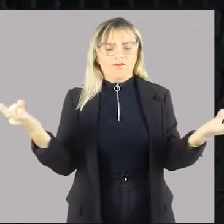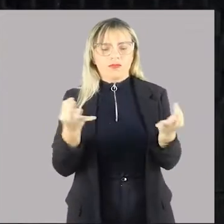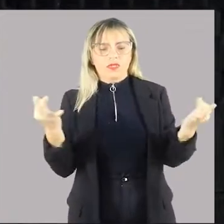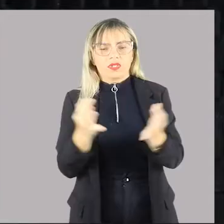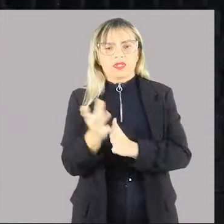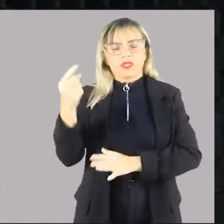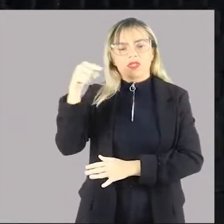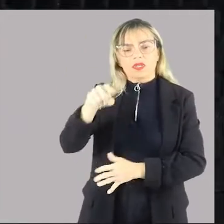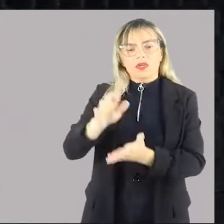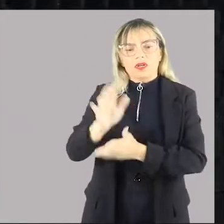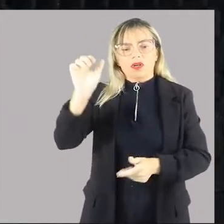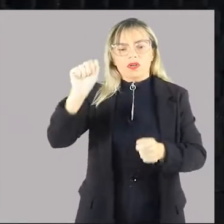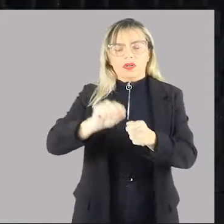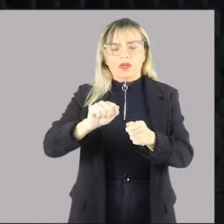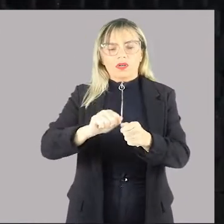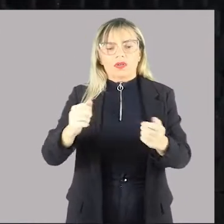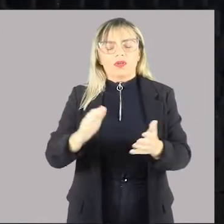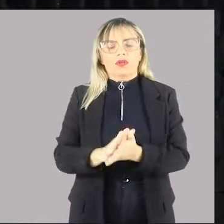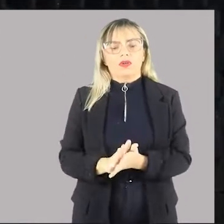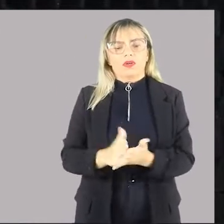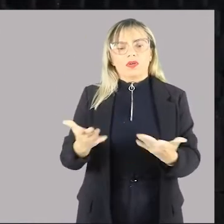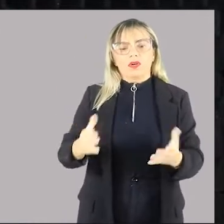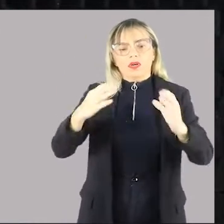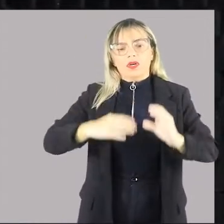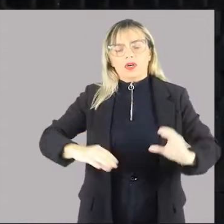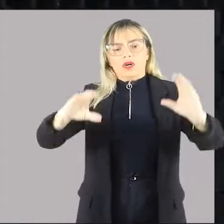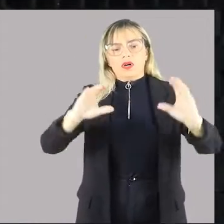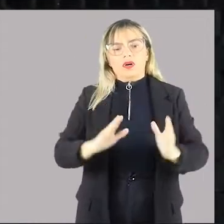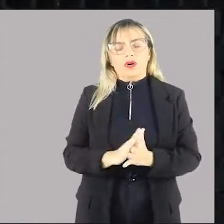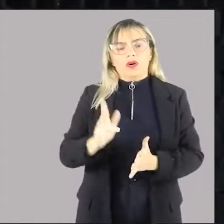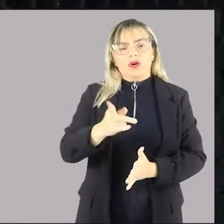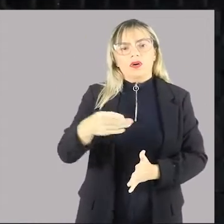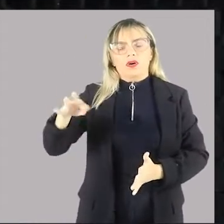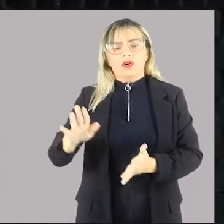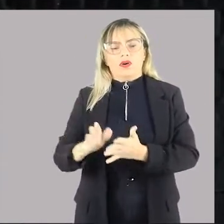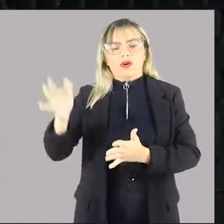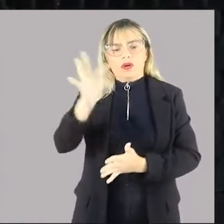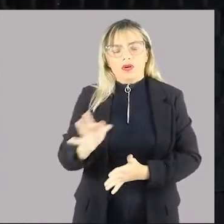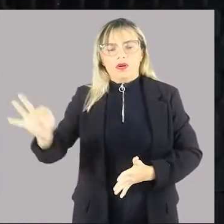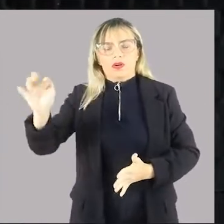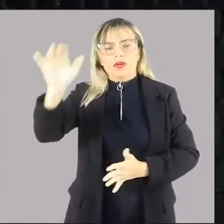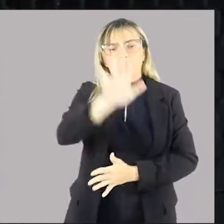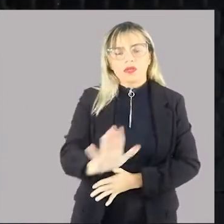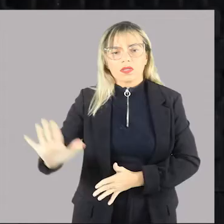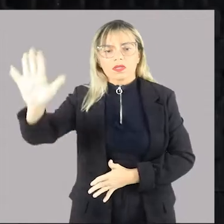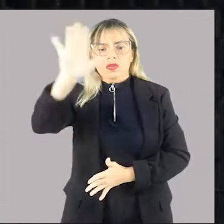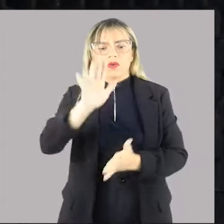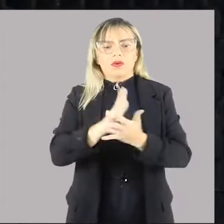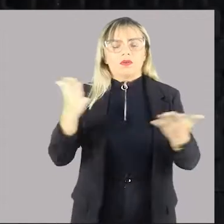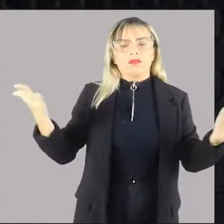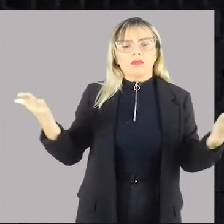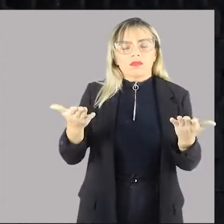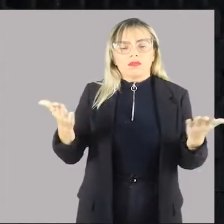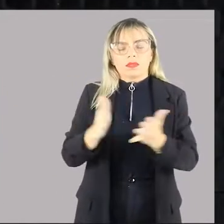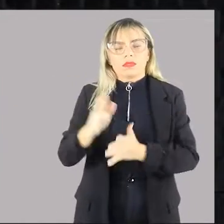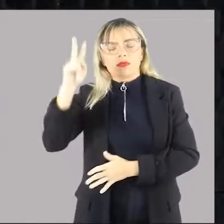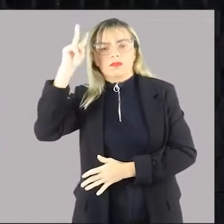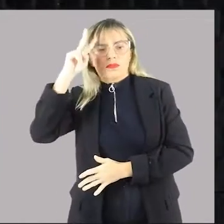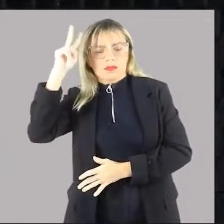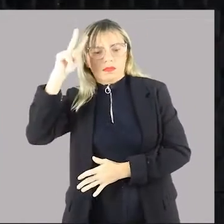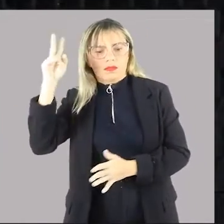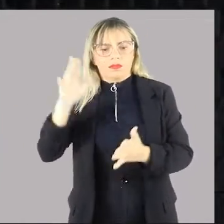para você que vai fazer o concurso público federal, nacional, agora. E